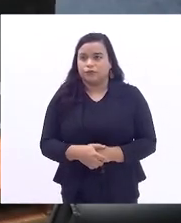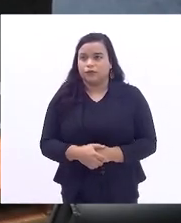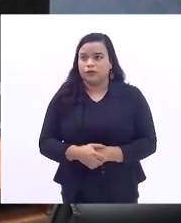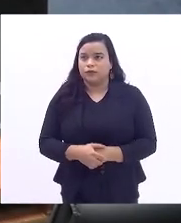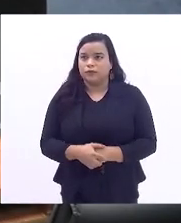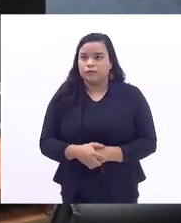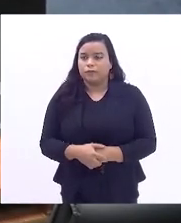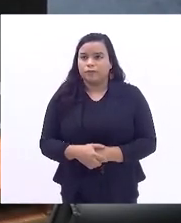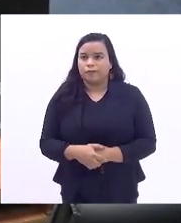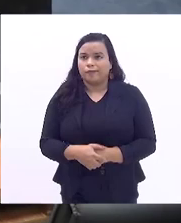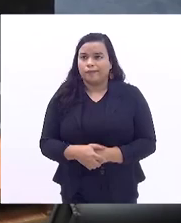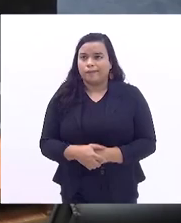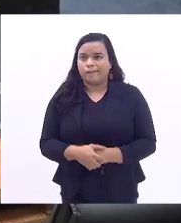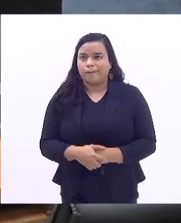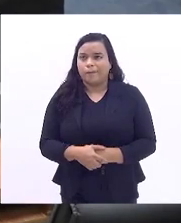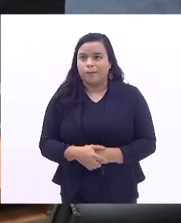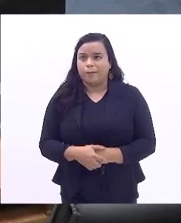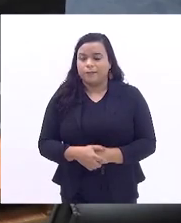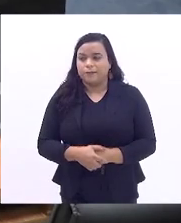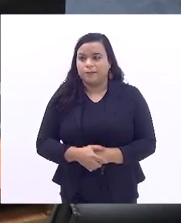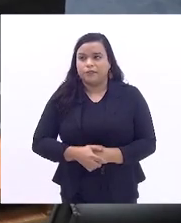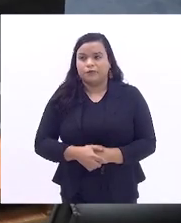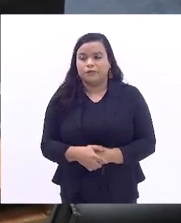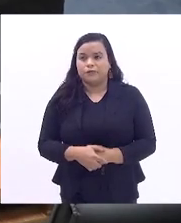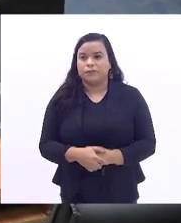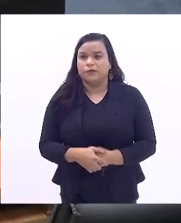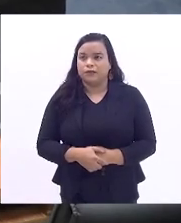e a gente tem o caminho e